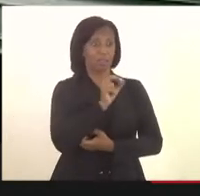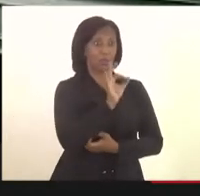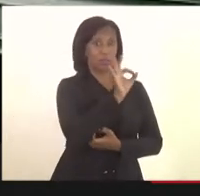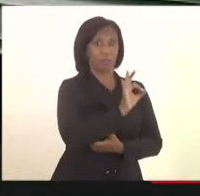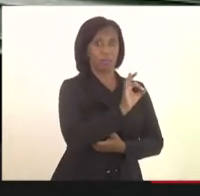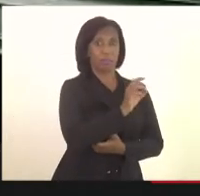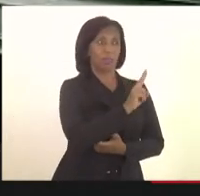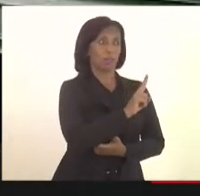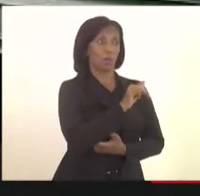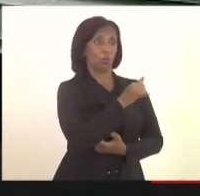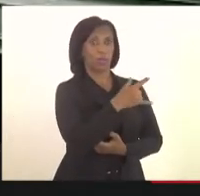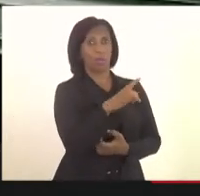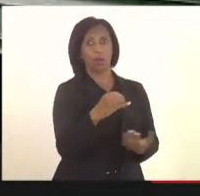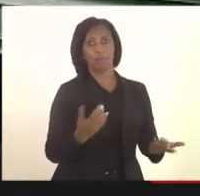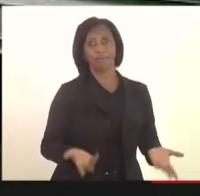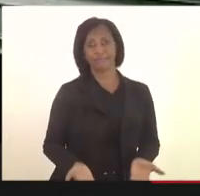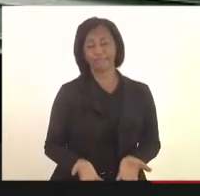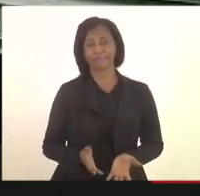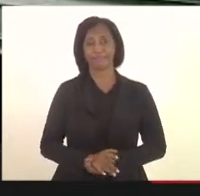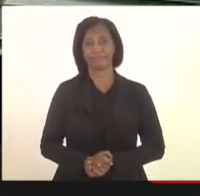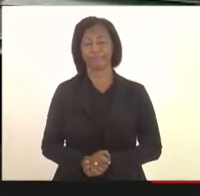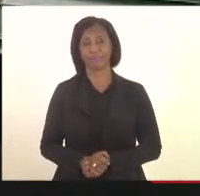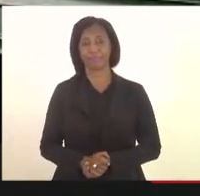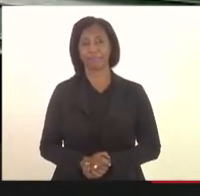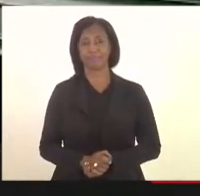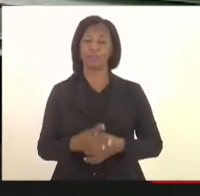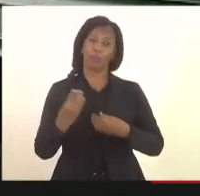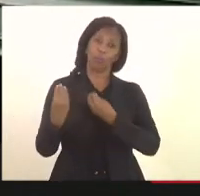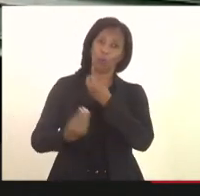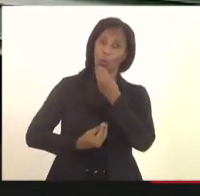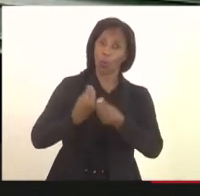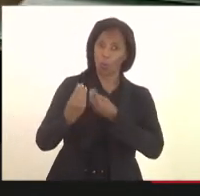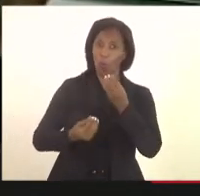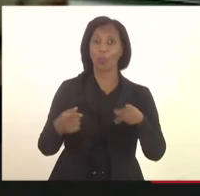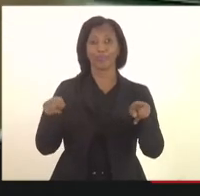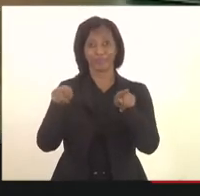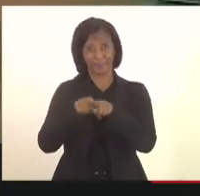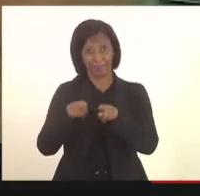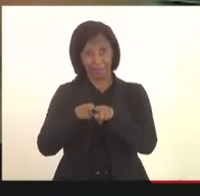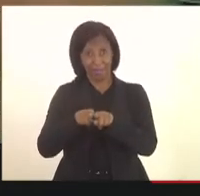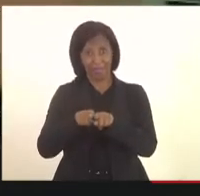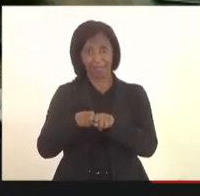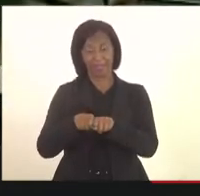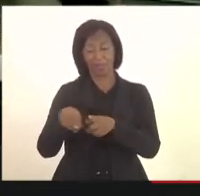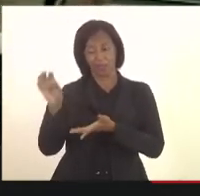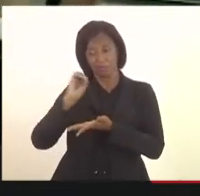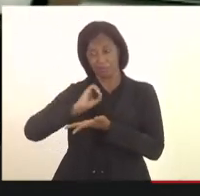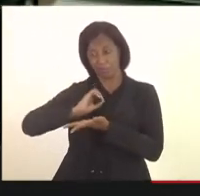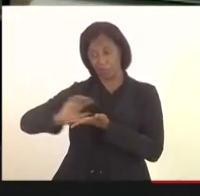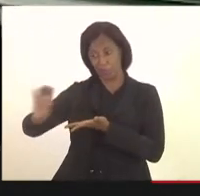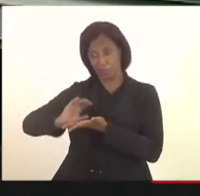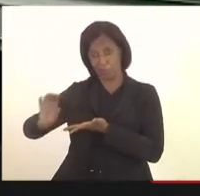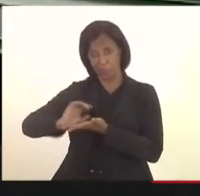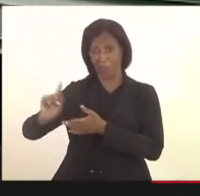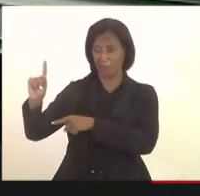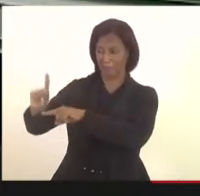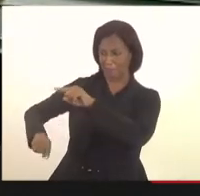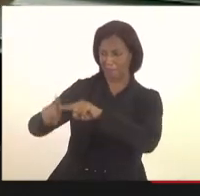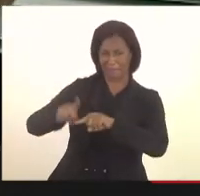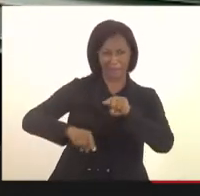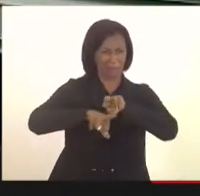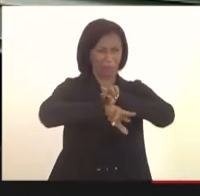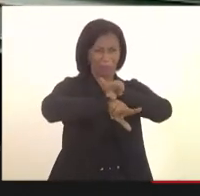União. Né? Como também os investimentos em equipamentos, etc.,